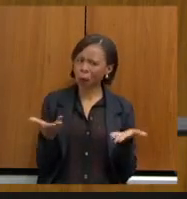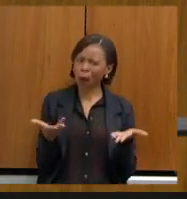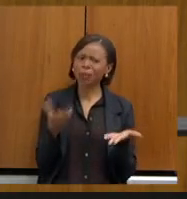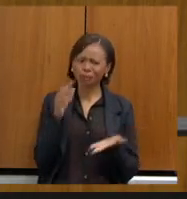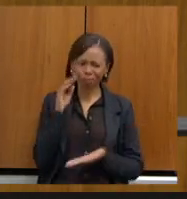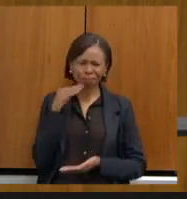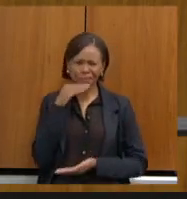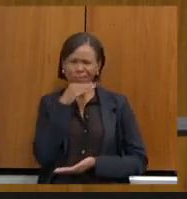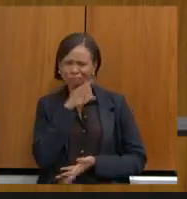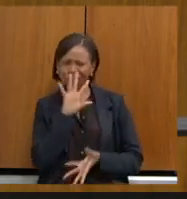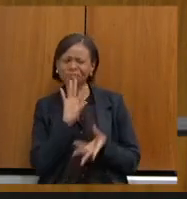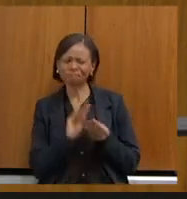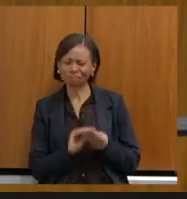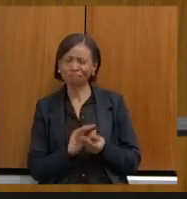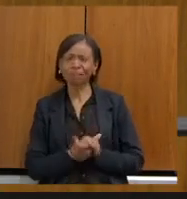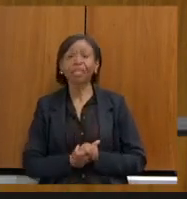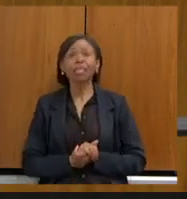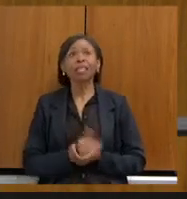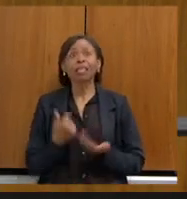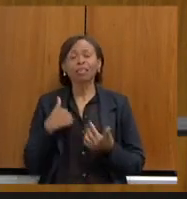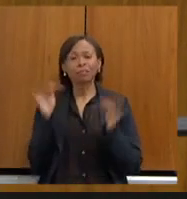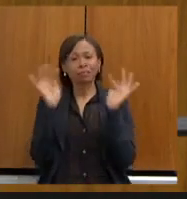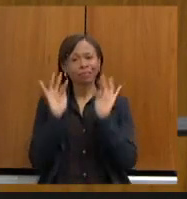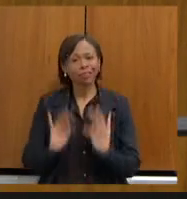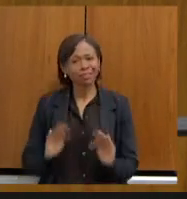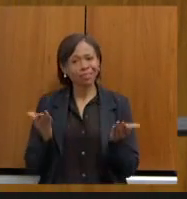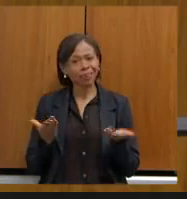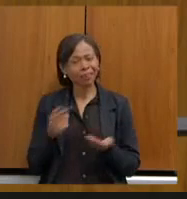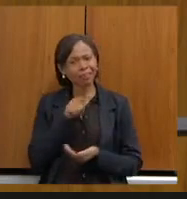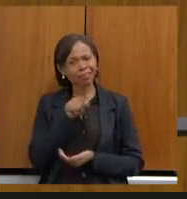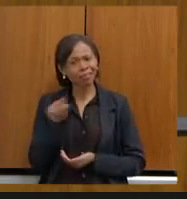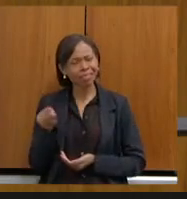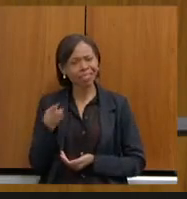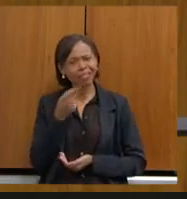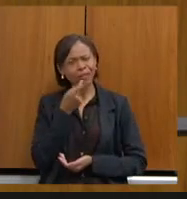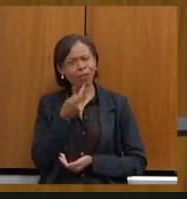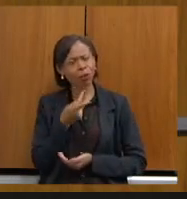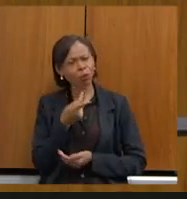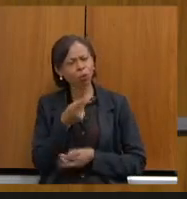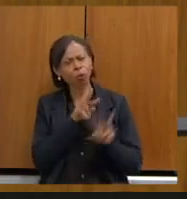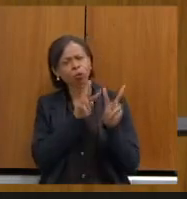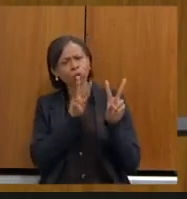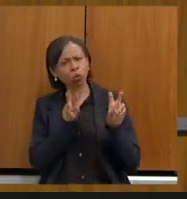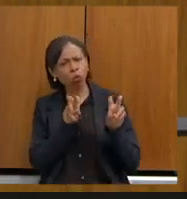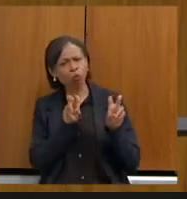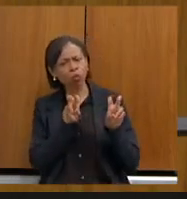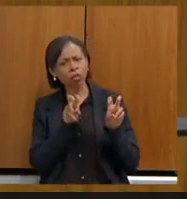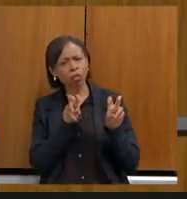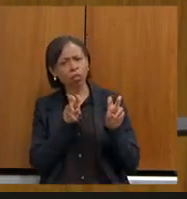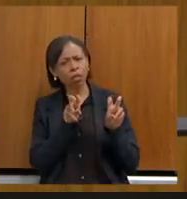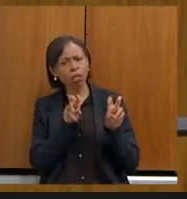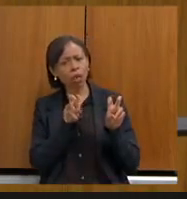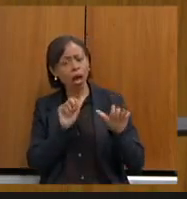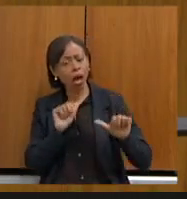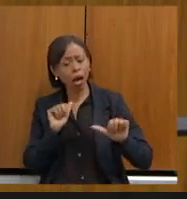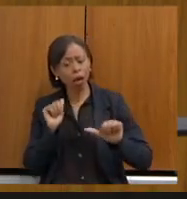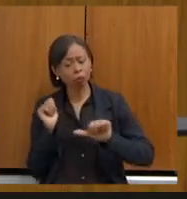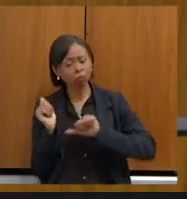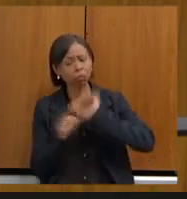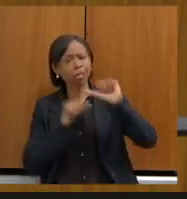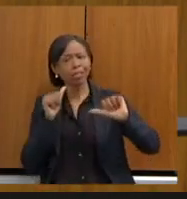hoje com a questão da fala do Senhor com relação a reversão da reincidência